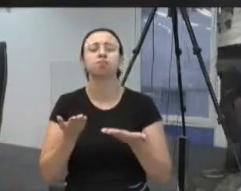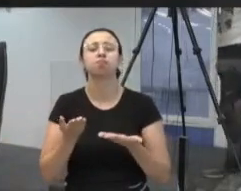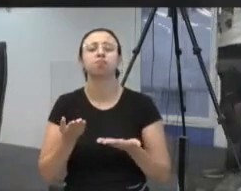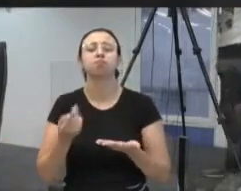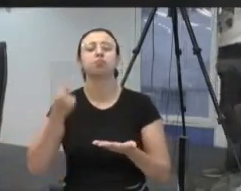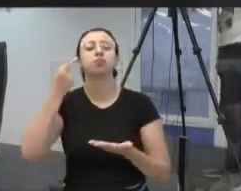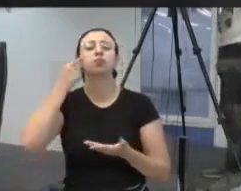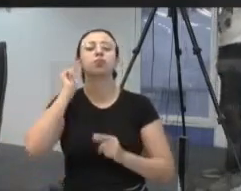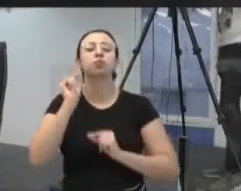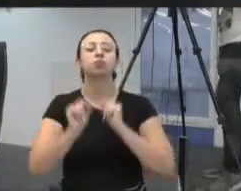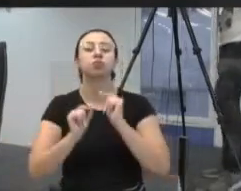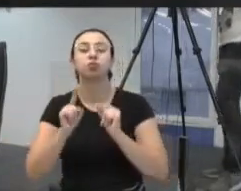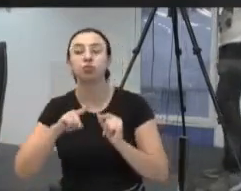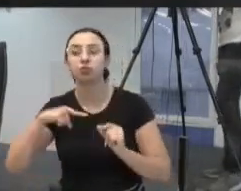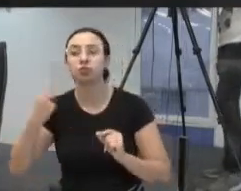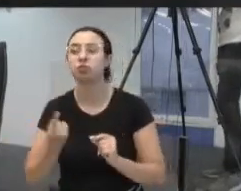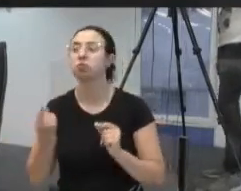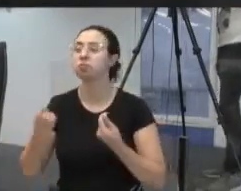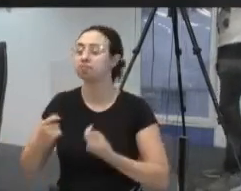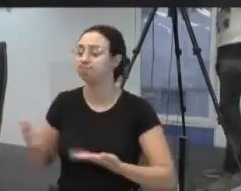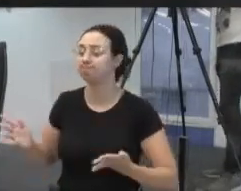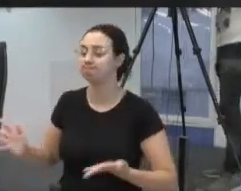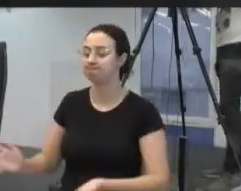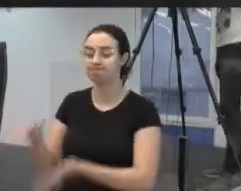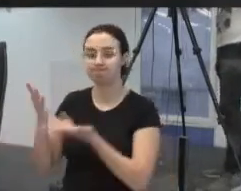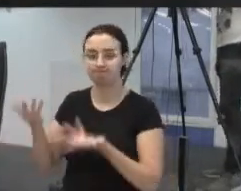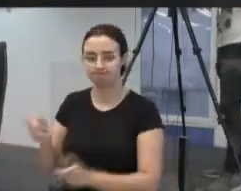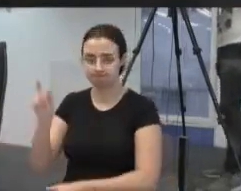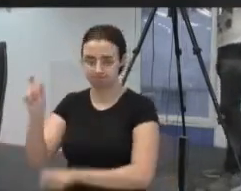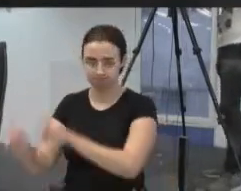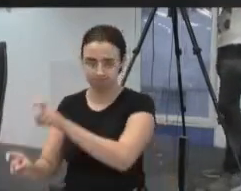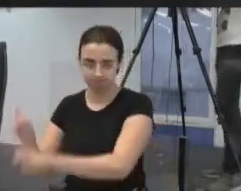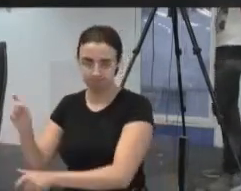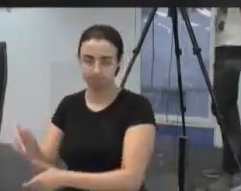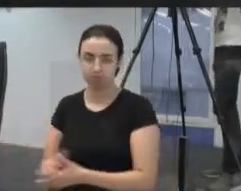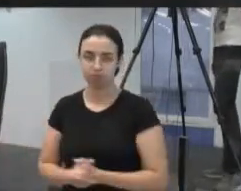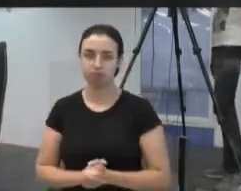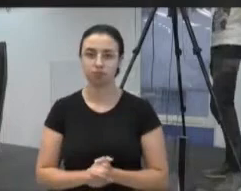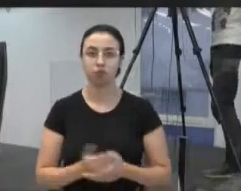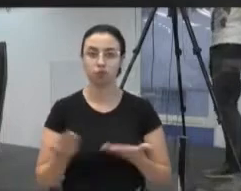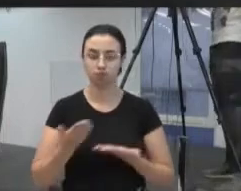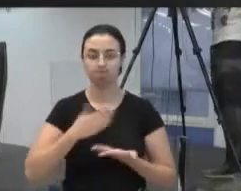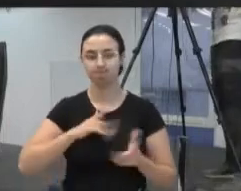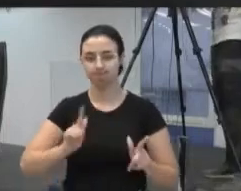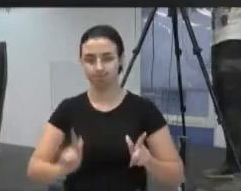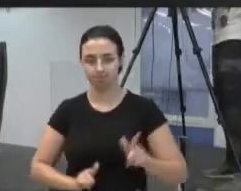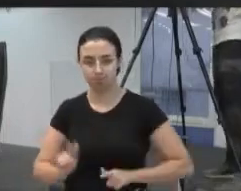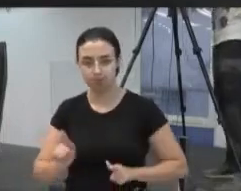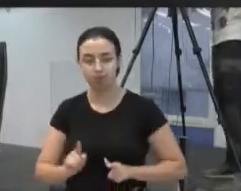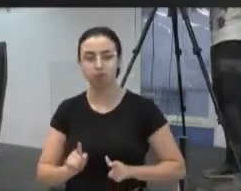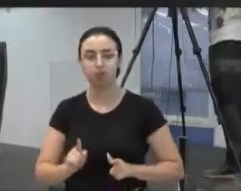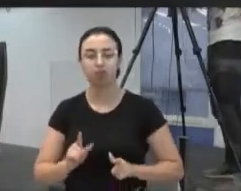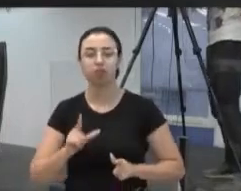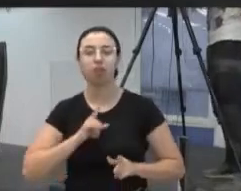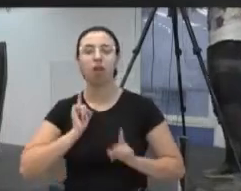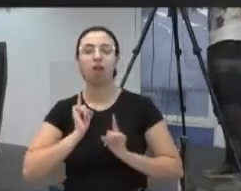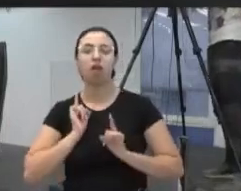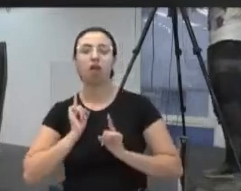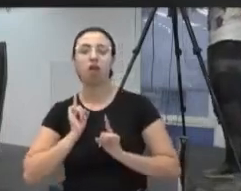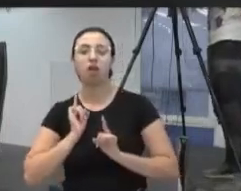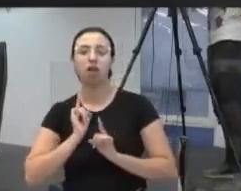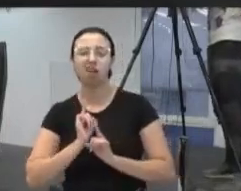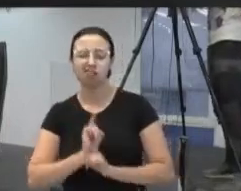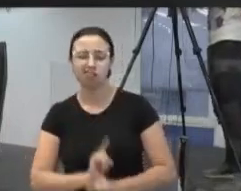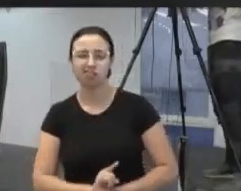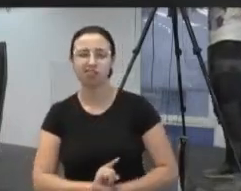para a gente revitalizar a vida dessas pessoas, né? Gente, hoje eu perdi uma prima para depressão. Uma linda